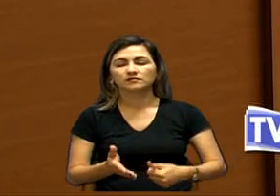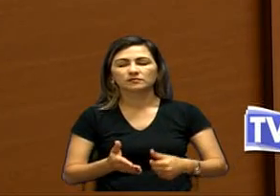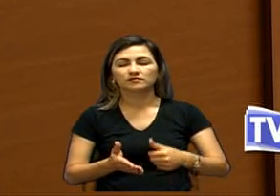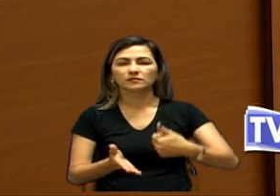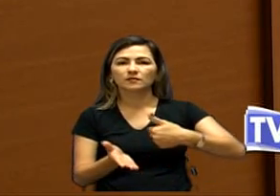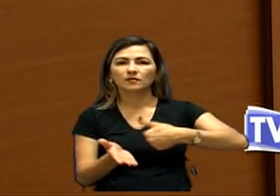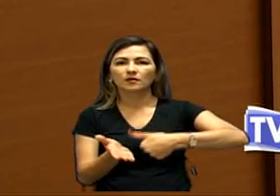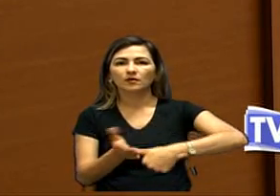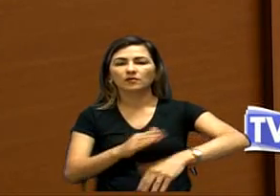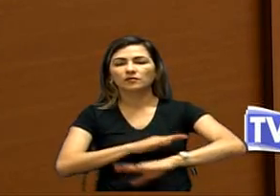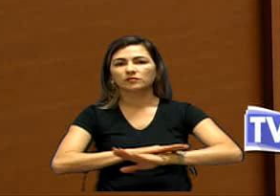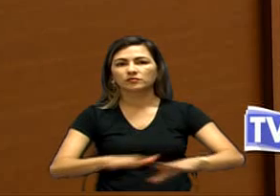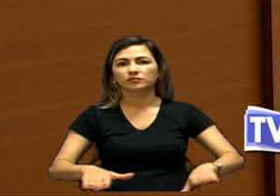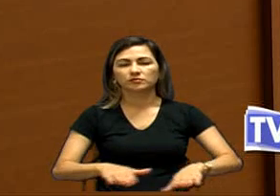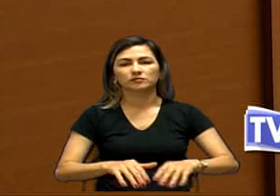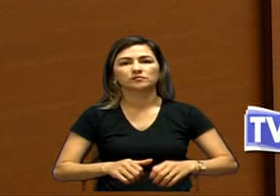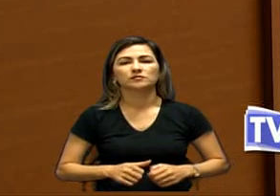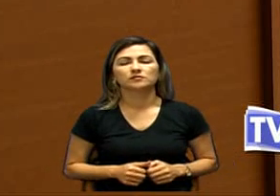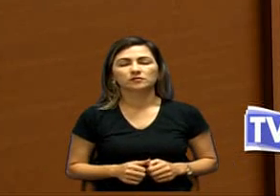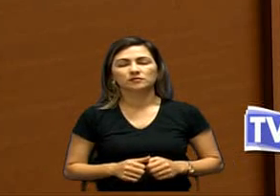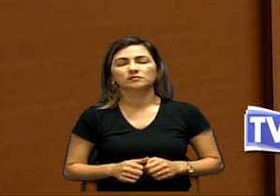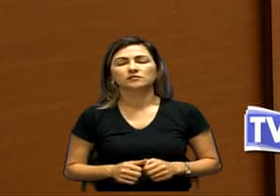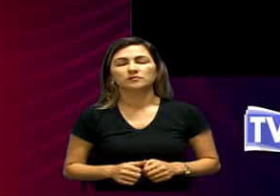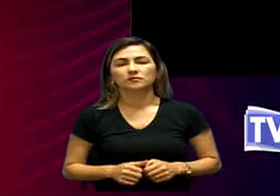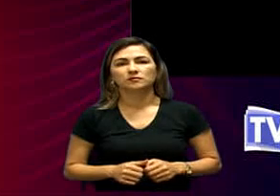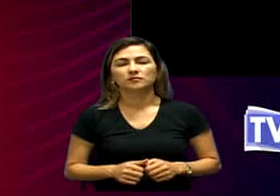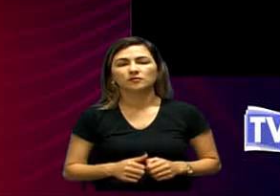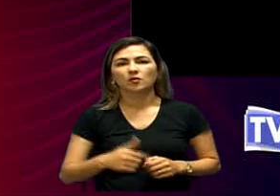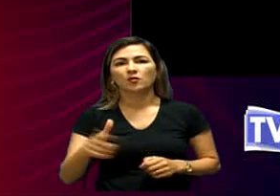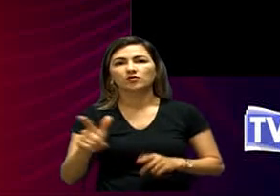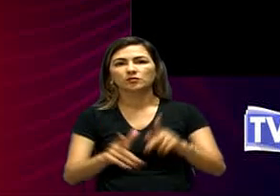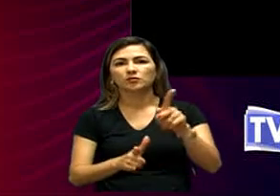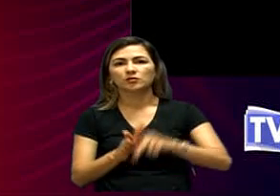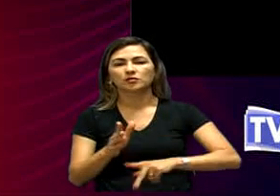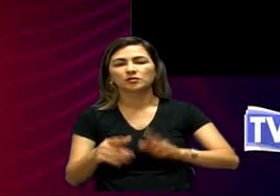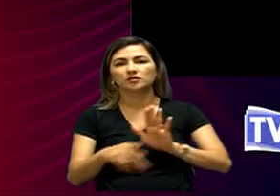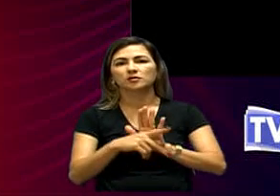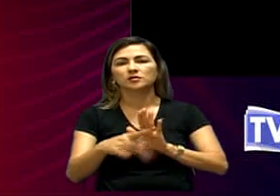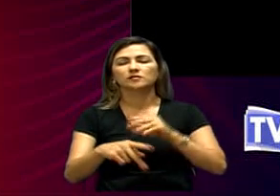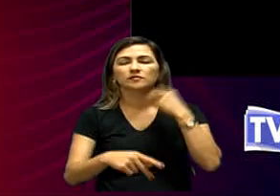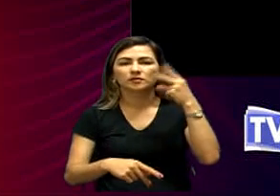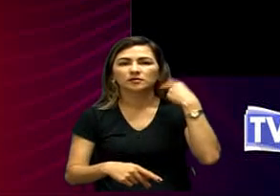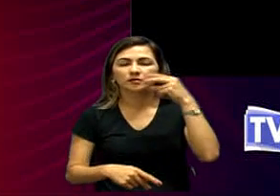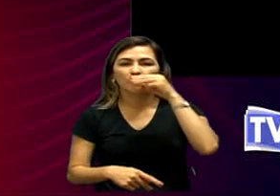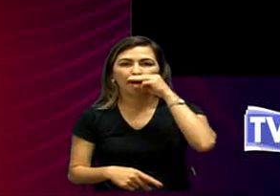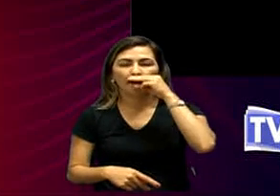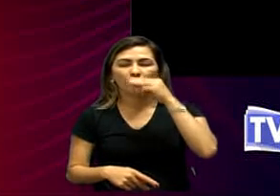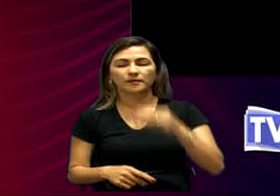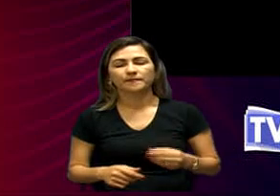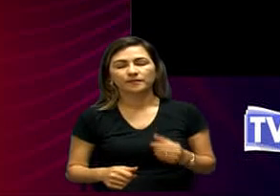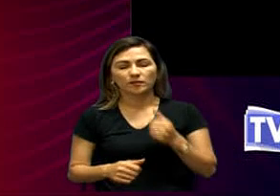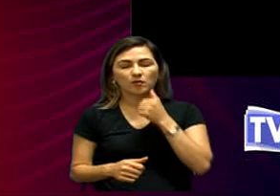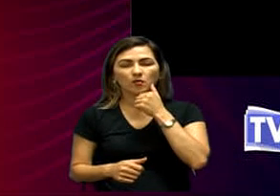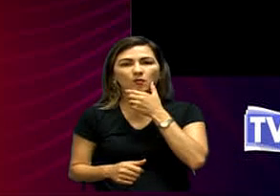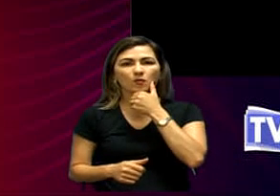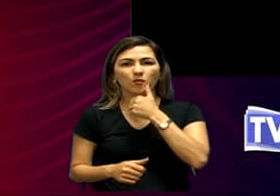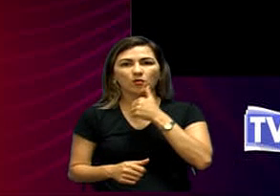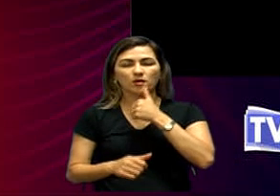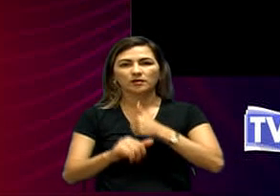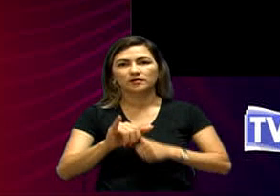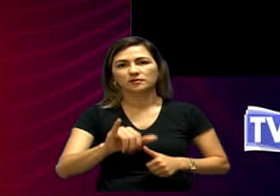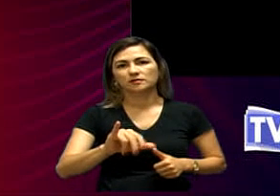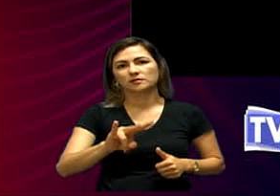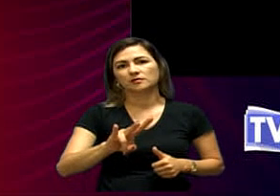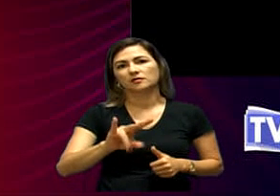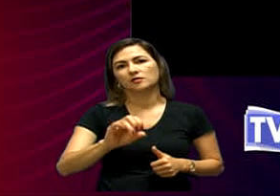Encerrada a votação. Próximo do vereador Martinez, sobre título de cidadã salvadora, a Ivone Gomes Castilho.